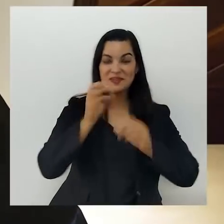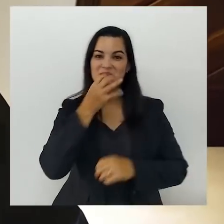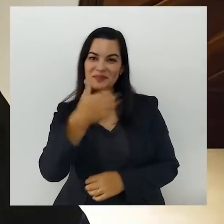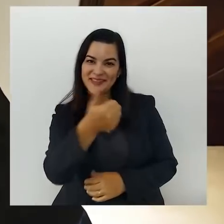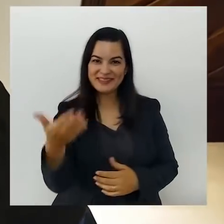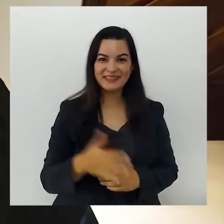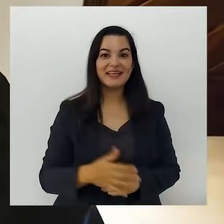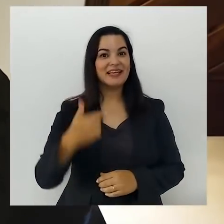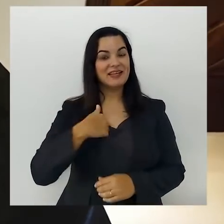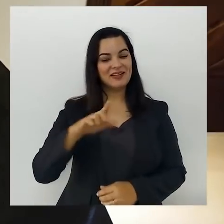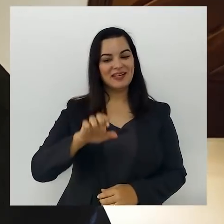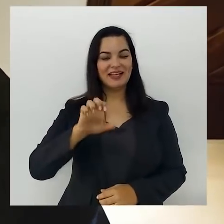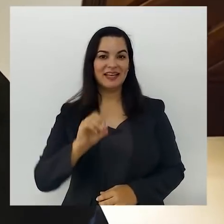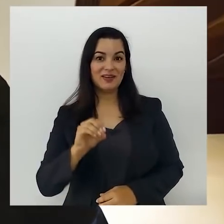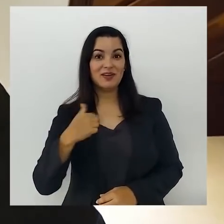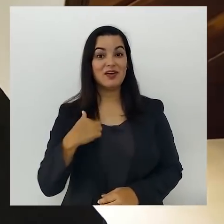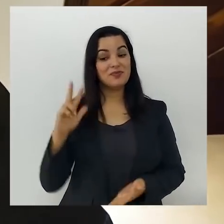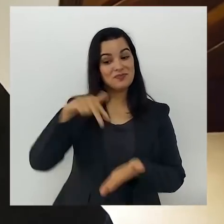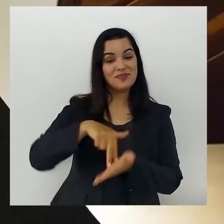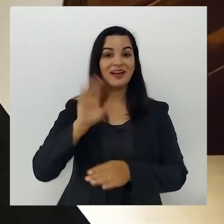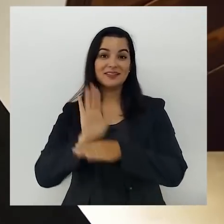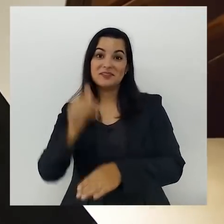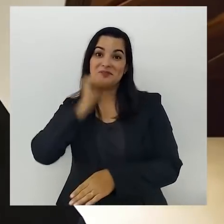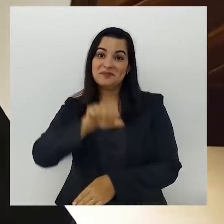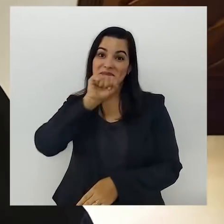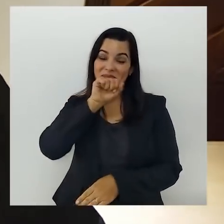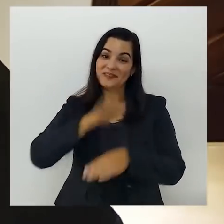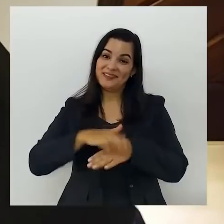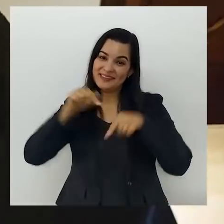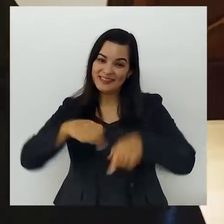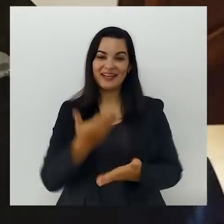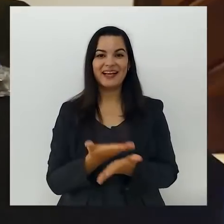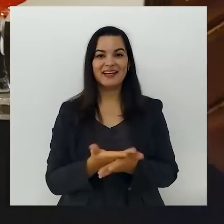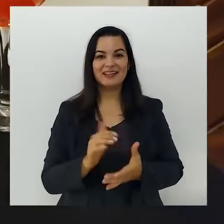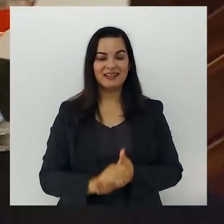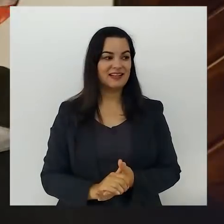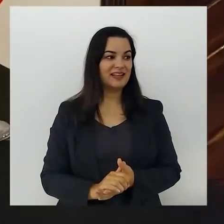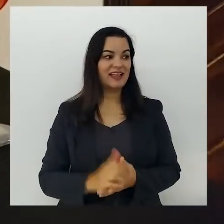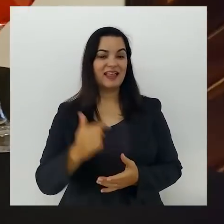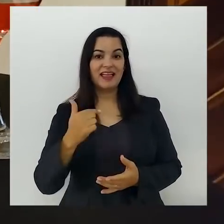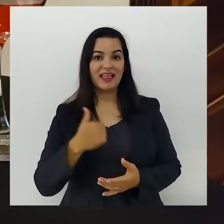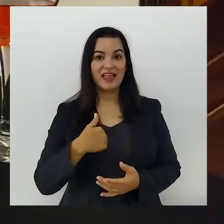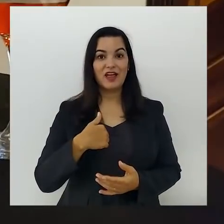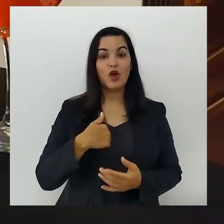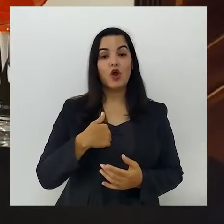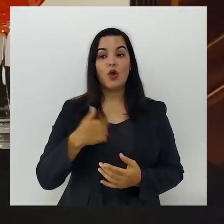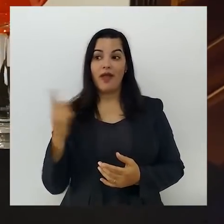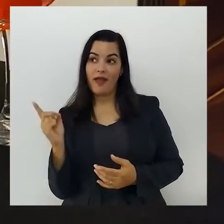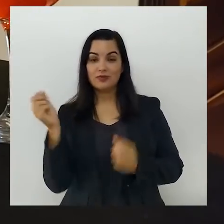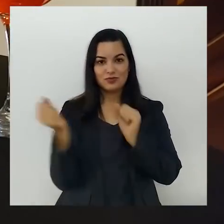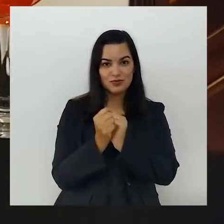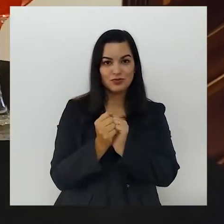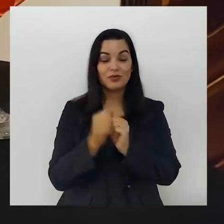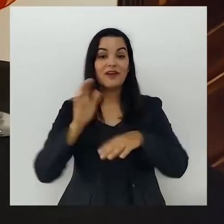Oi pessoal, tudo bem? Aqui é o Léo e eu vim ajudar minha mãe a fazer essa aula. A gente botou diferentes quantidades de